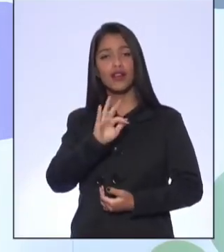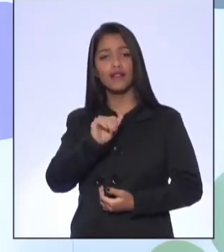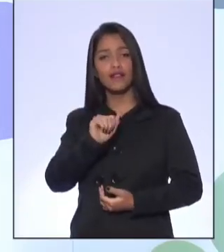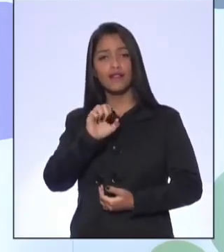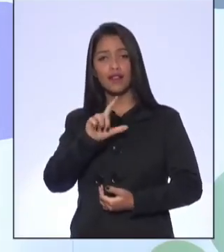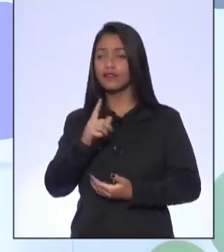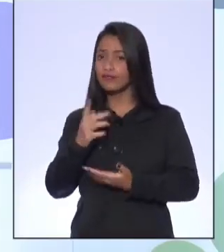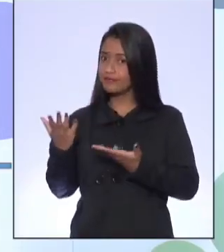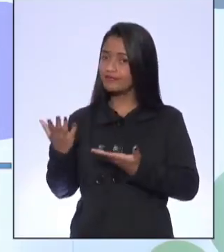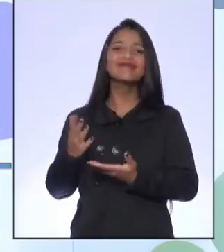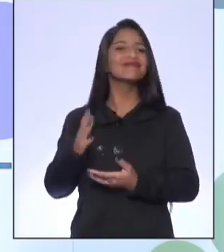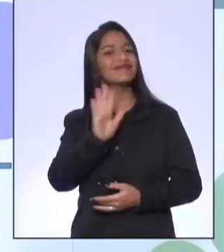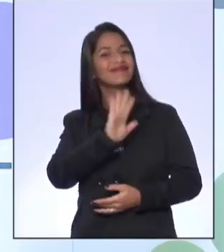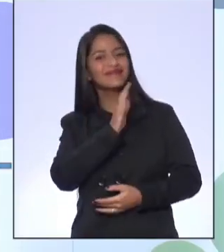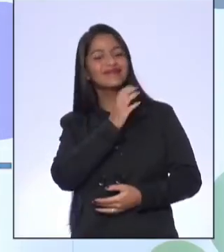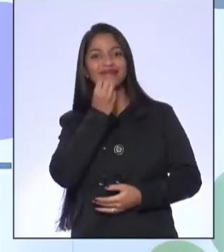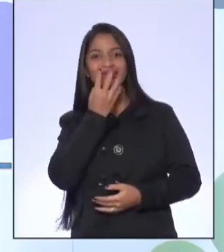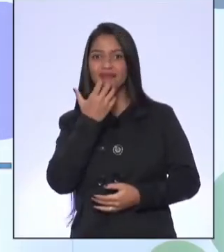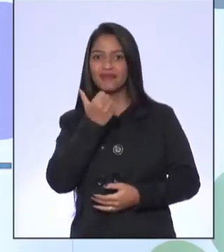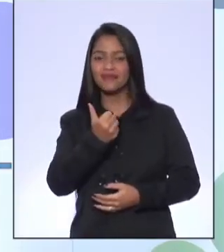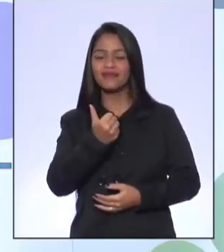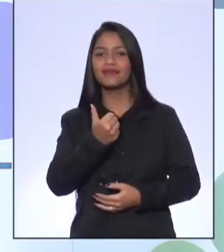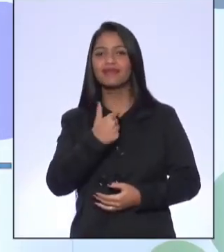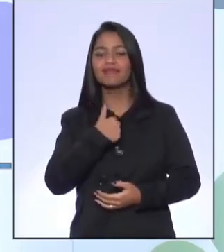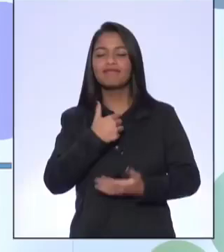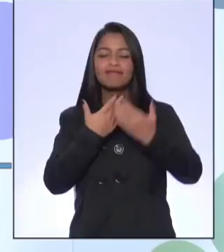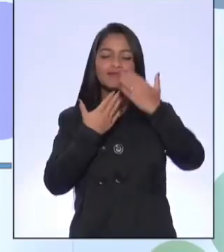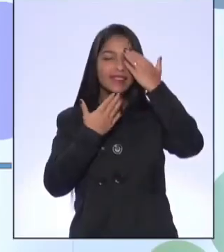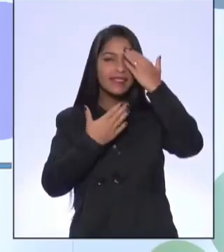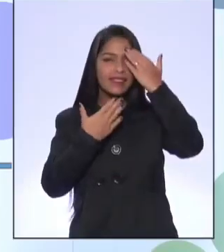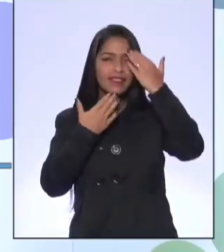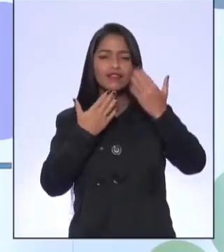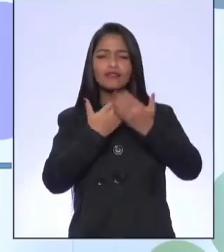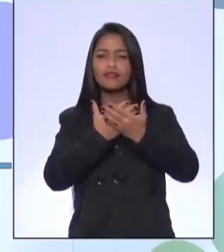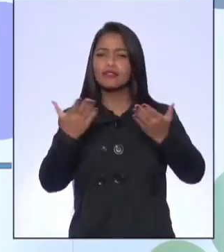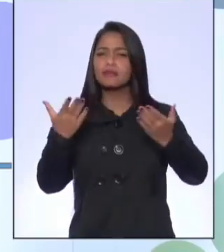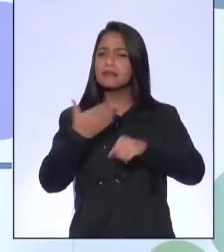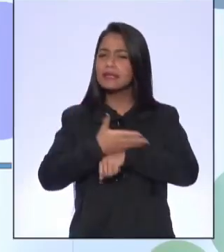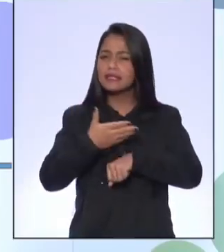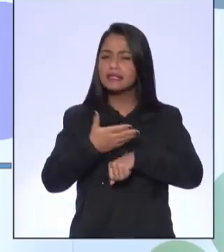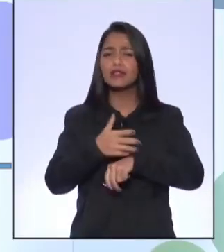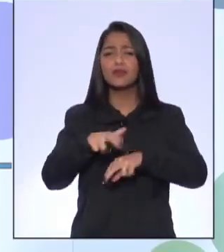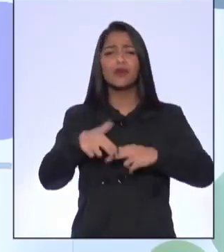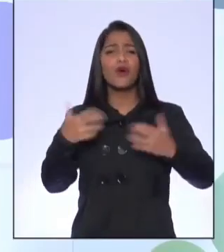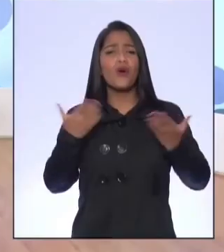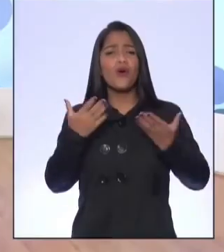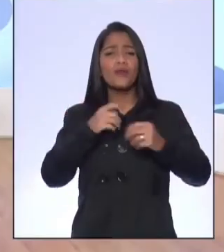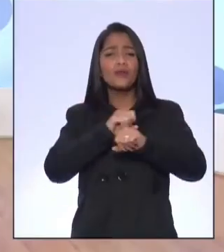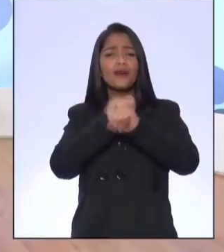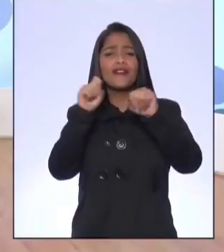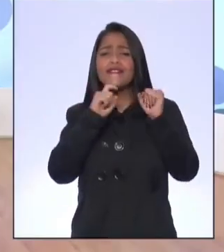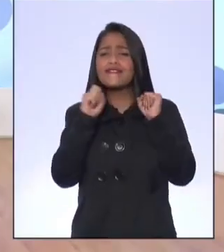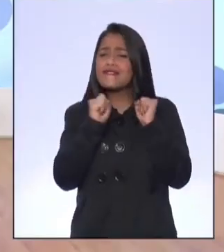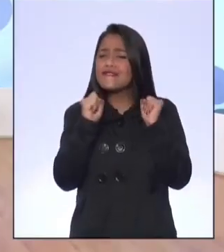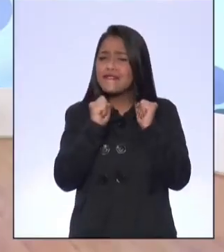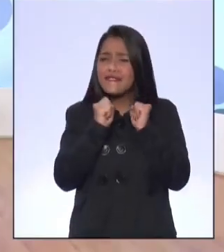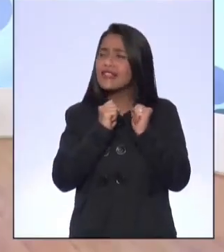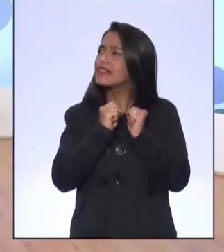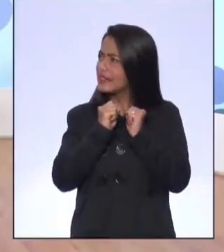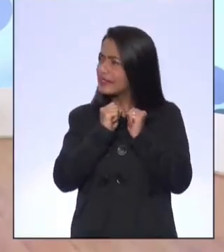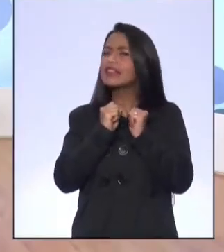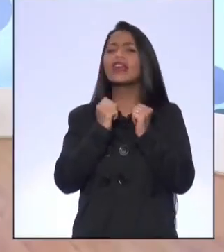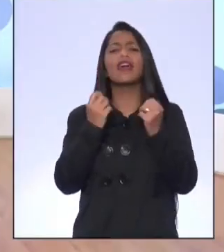Queria agradecer muito a participação de vocês hoje nessa manhã fria, né, Jonas? Hoje tá